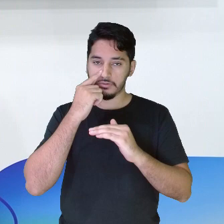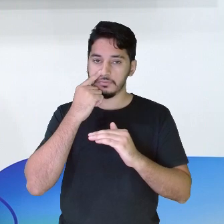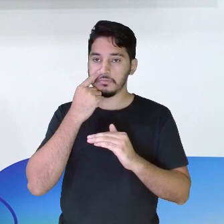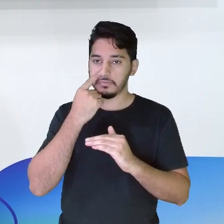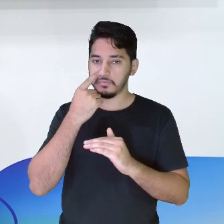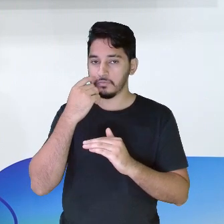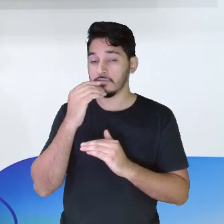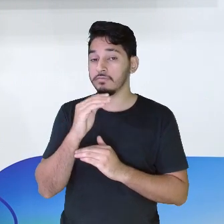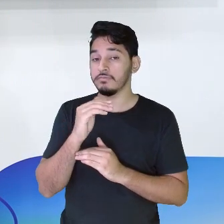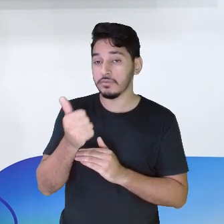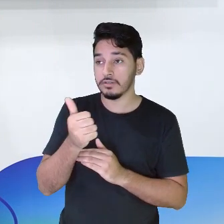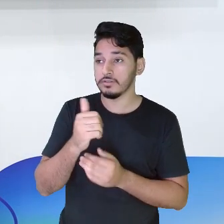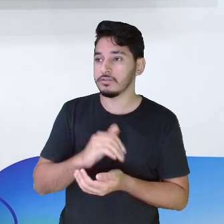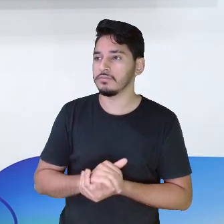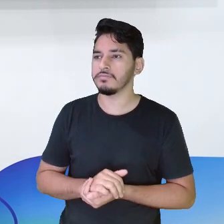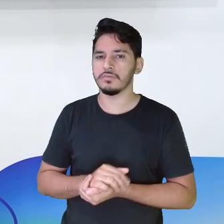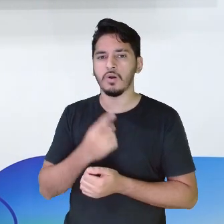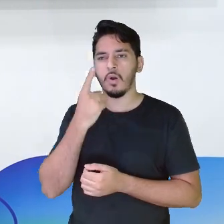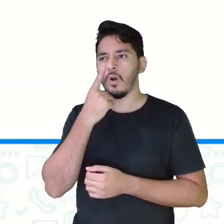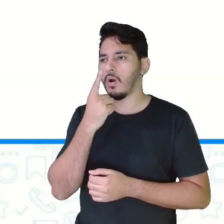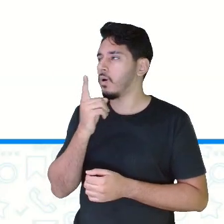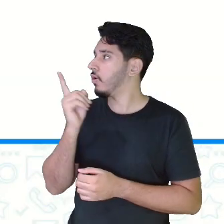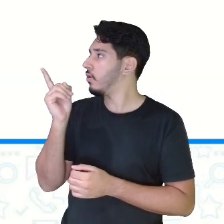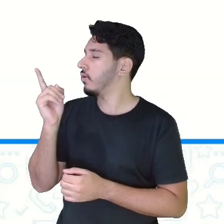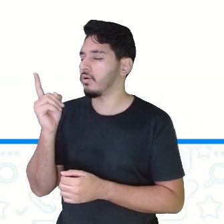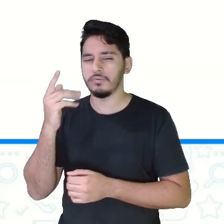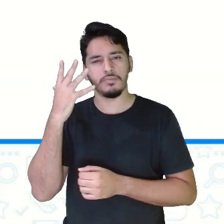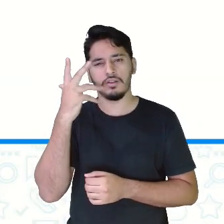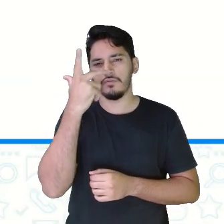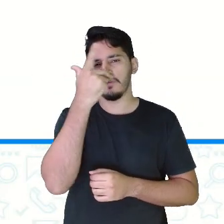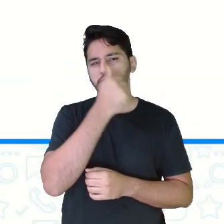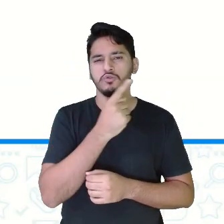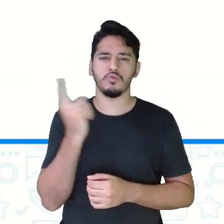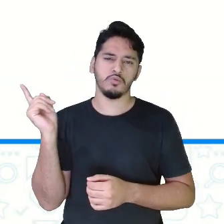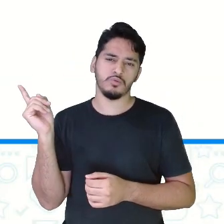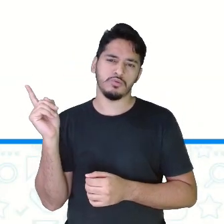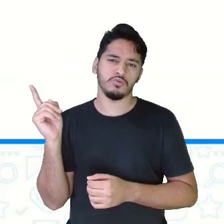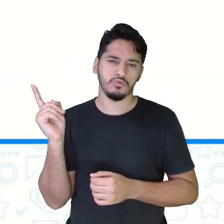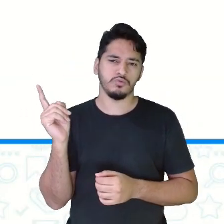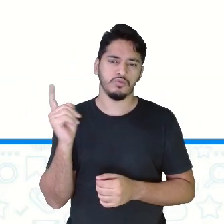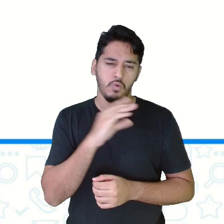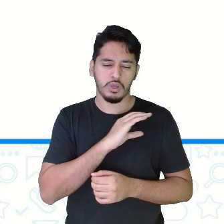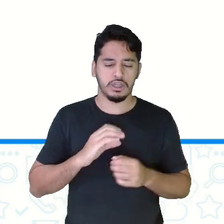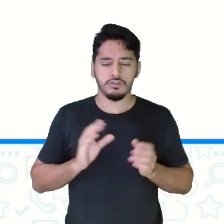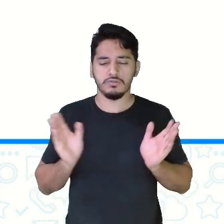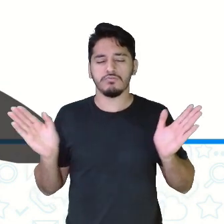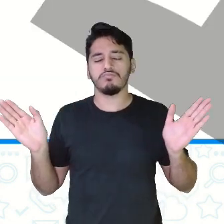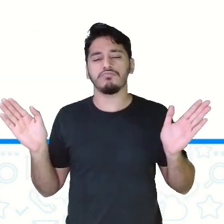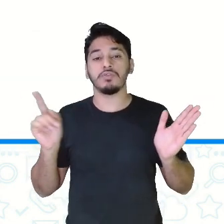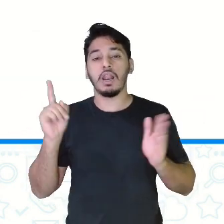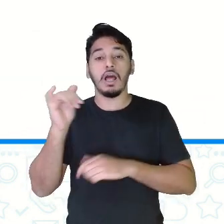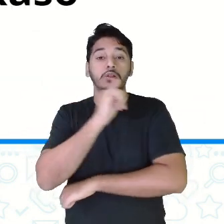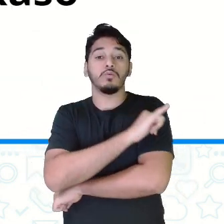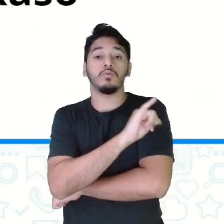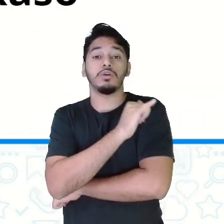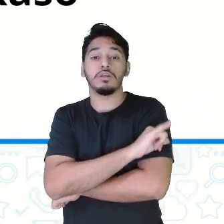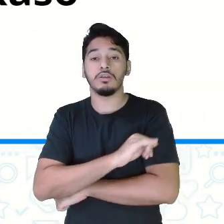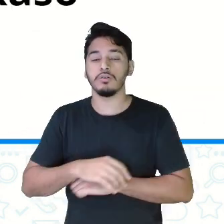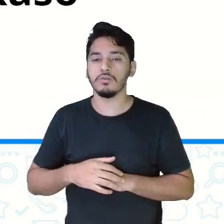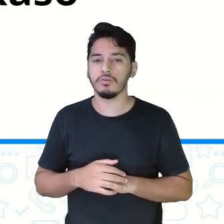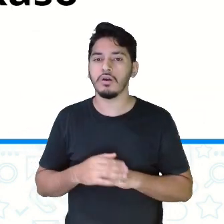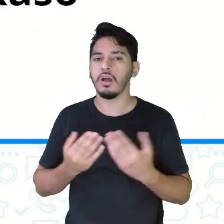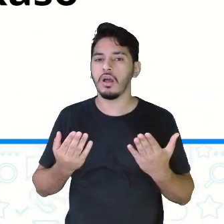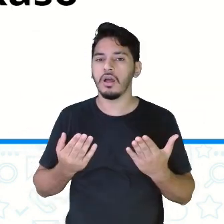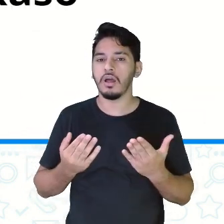graus, beleza? Olha, eu tenho que coisa linda, o Cristo Redentor aqui. Que ângulo é esse?